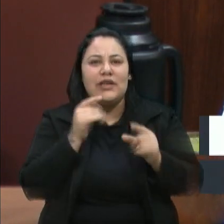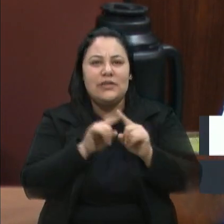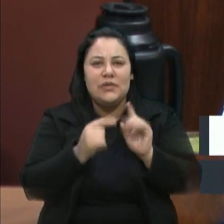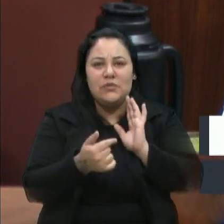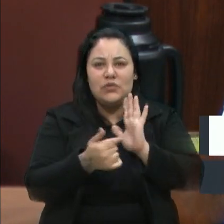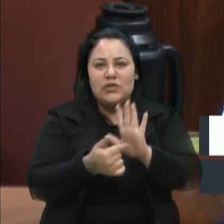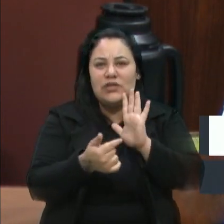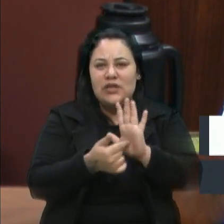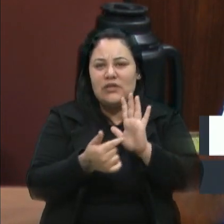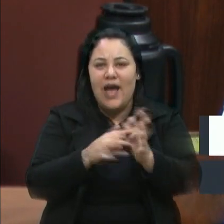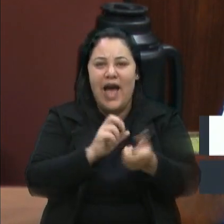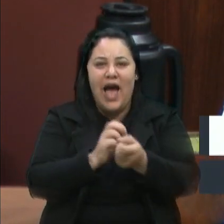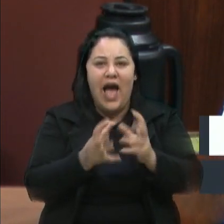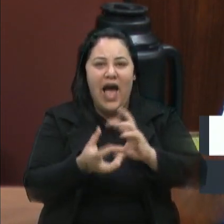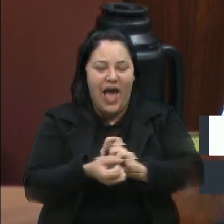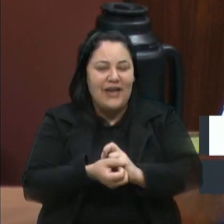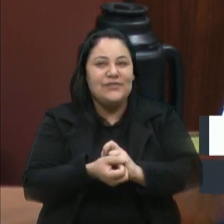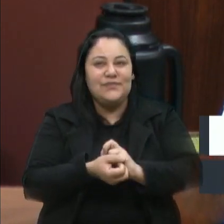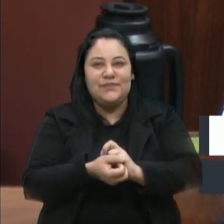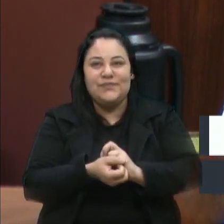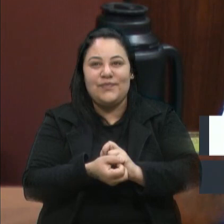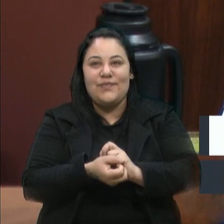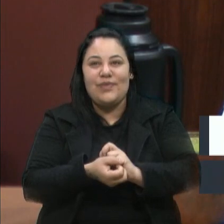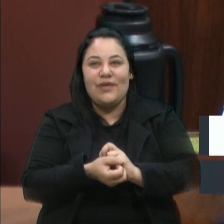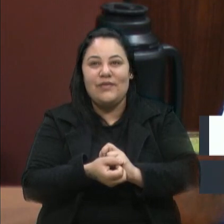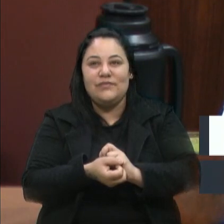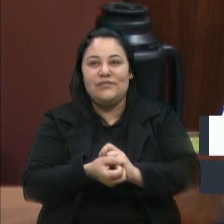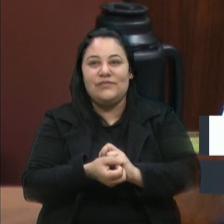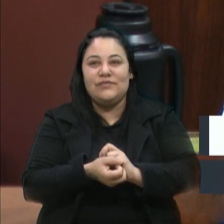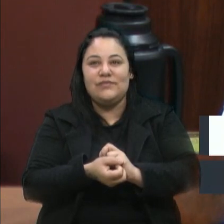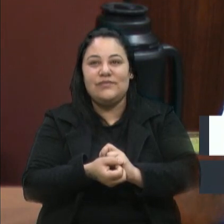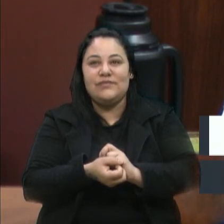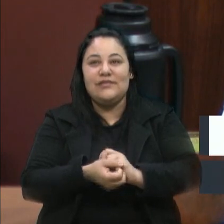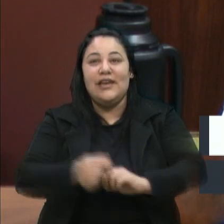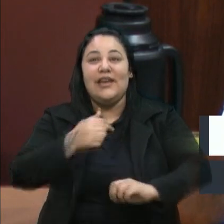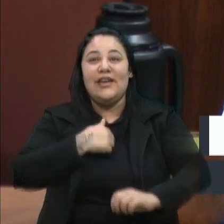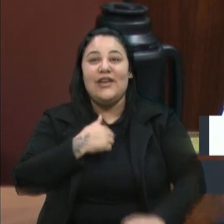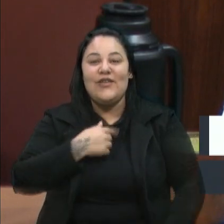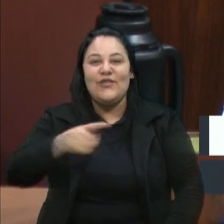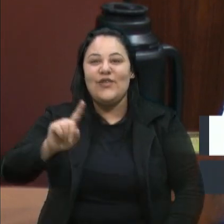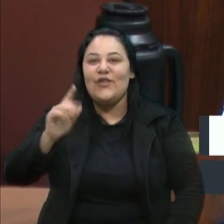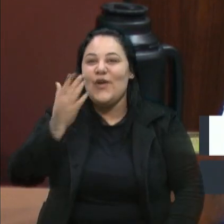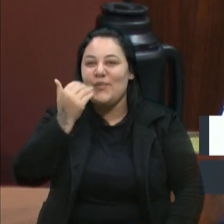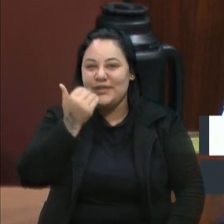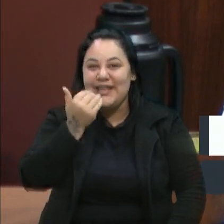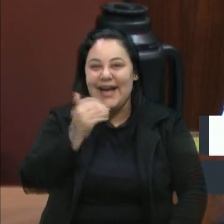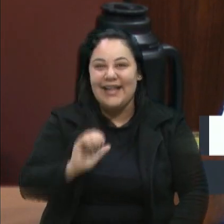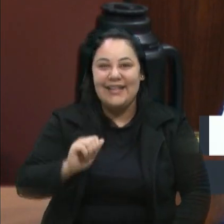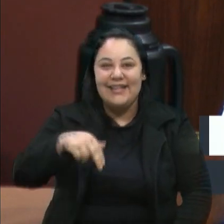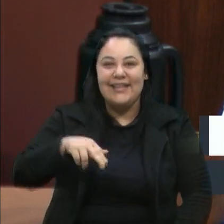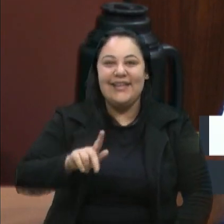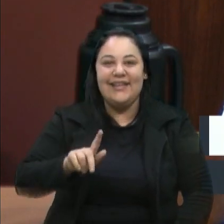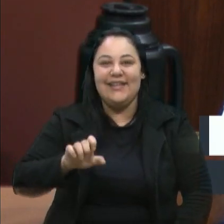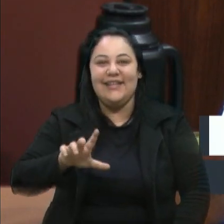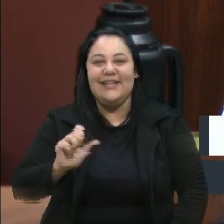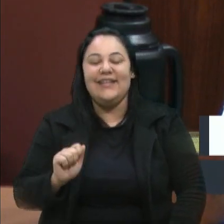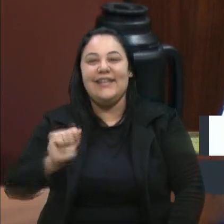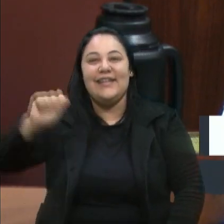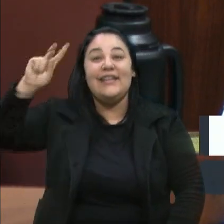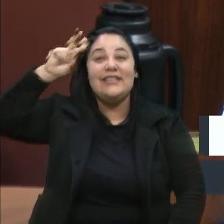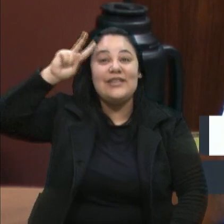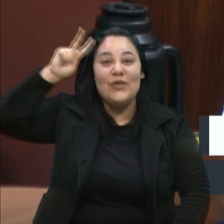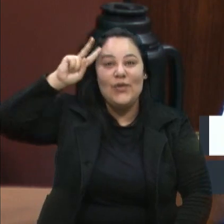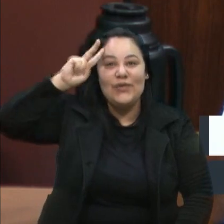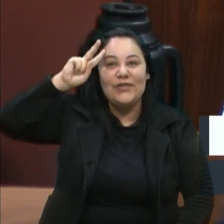arte dela, enfim. E casualmente eu vou filar um almoço na casa da Ângela na segunda-feira. Marquei